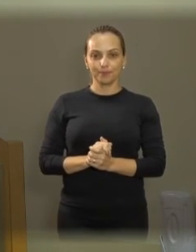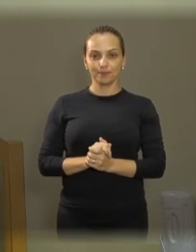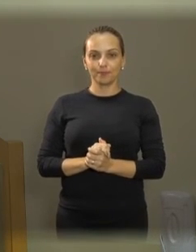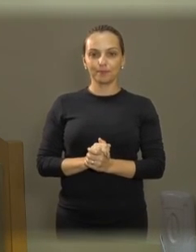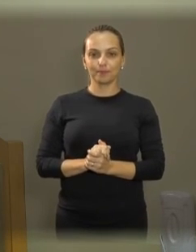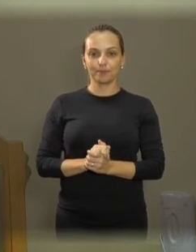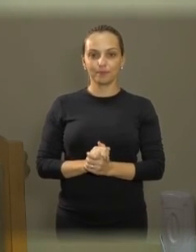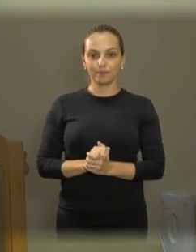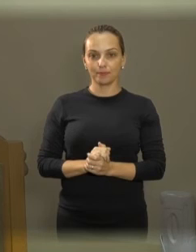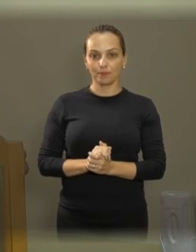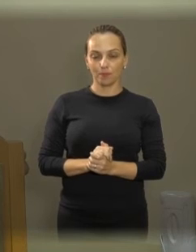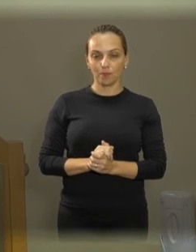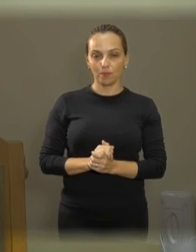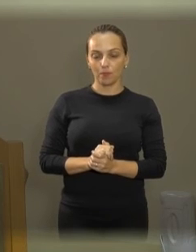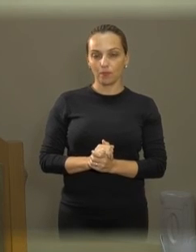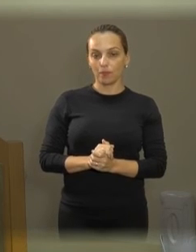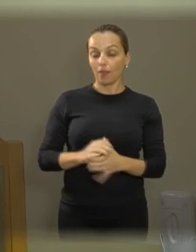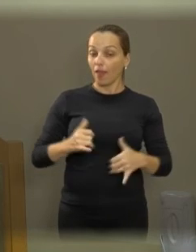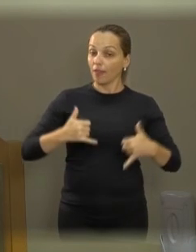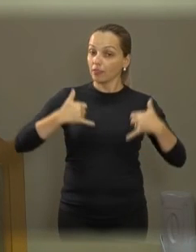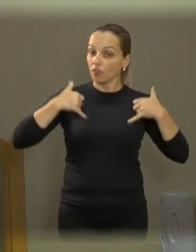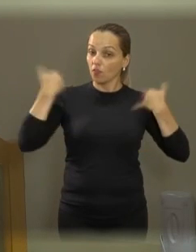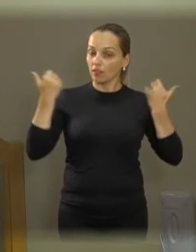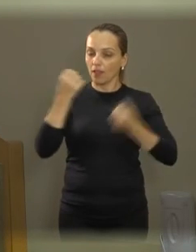O aniversário do ano passado,